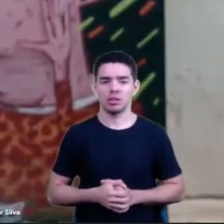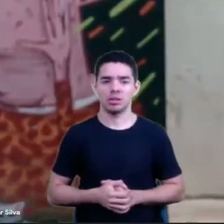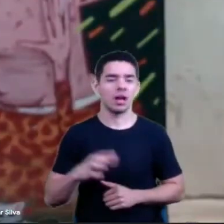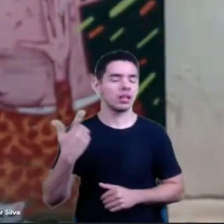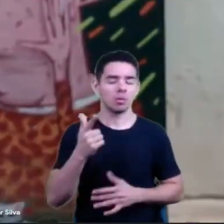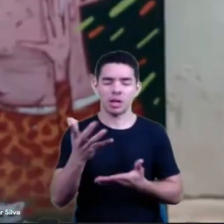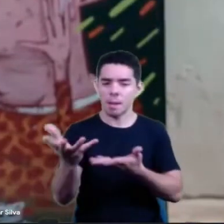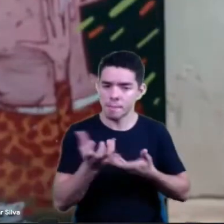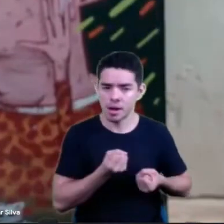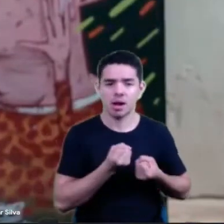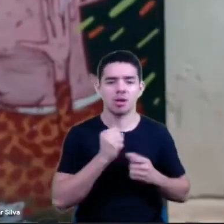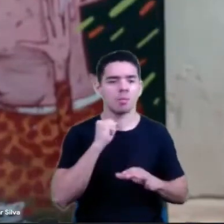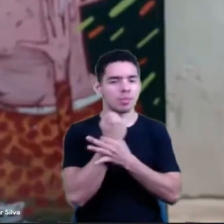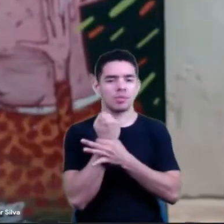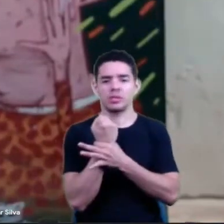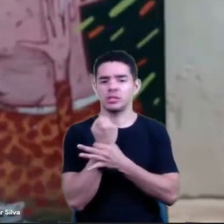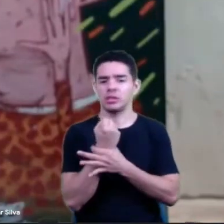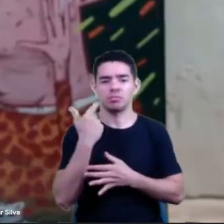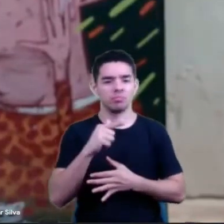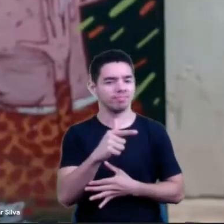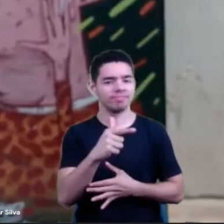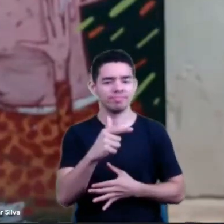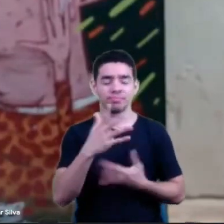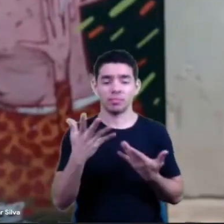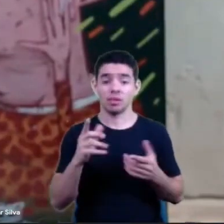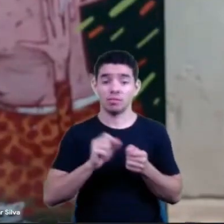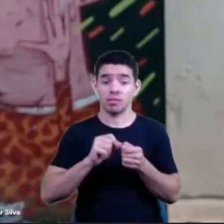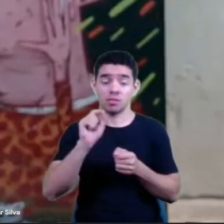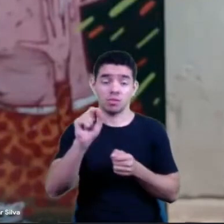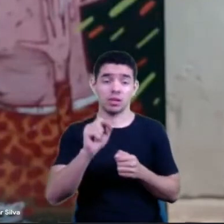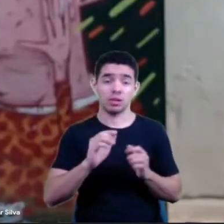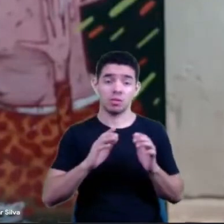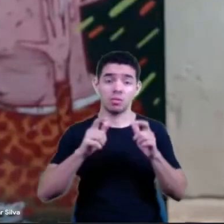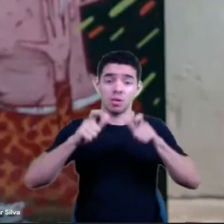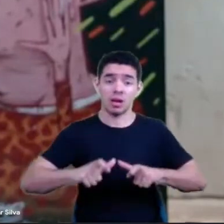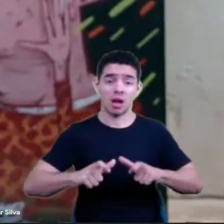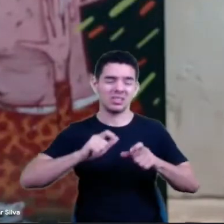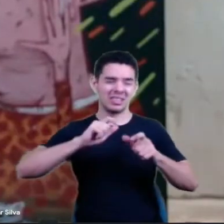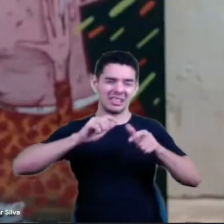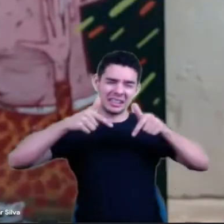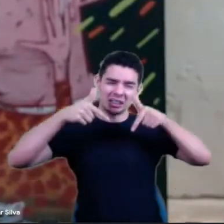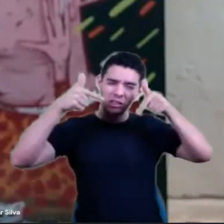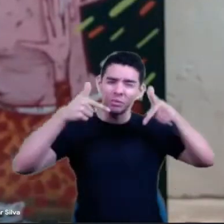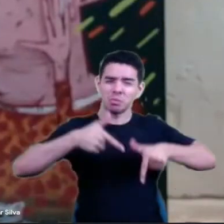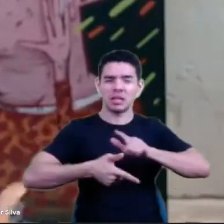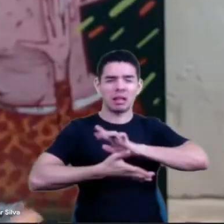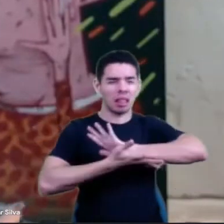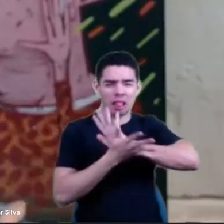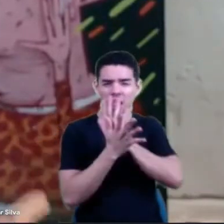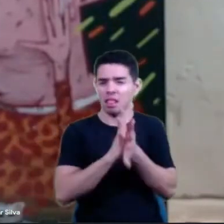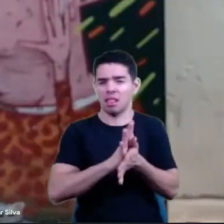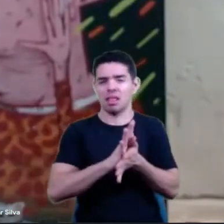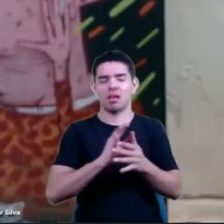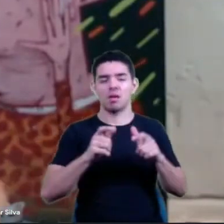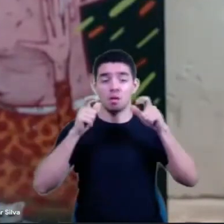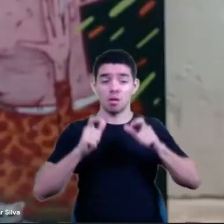não ter amparo, ao não ter proteção, ao não ter não sei o quê, você vai fazer o quê num lugar que te humilha? Você vai fazer o quê num lugar que